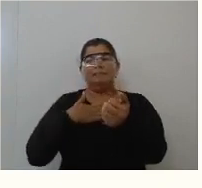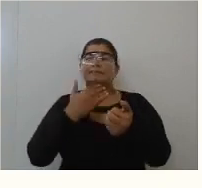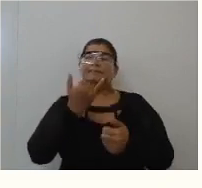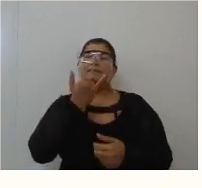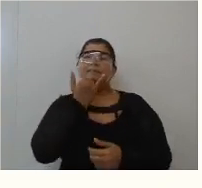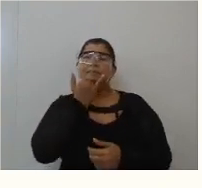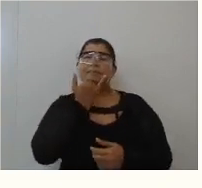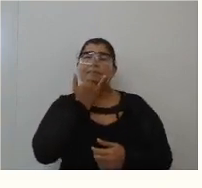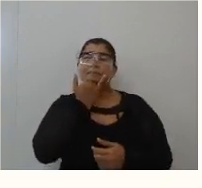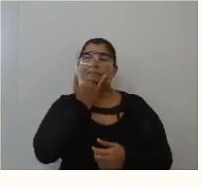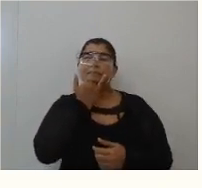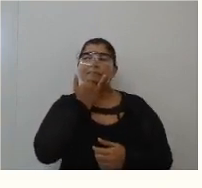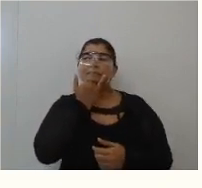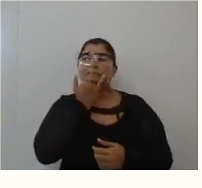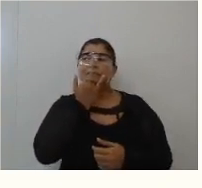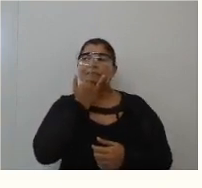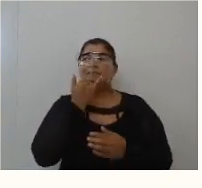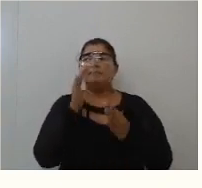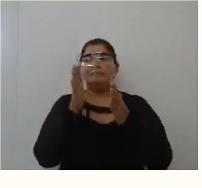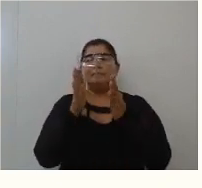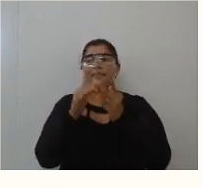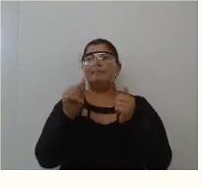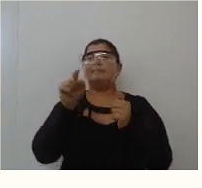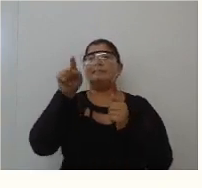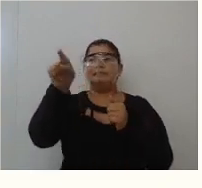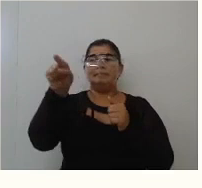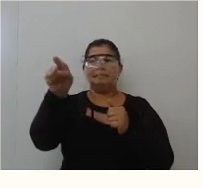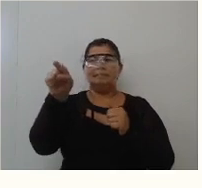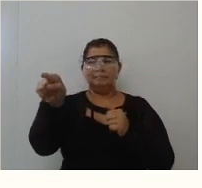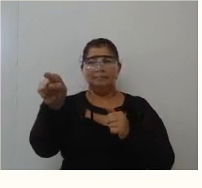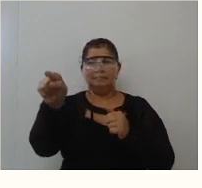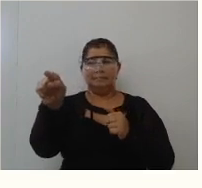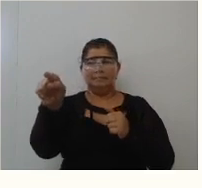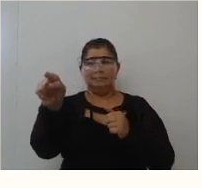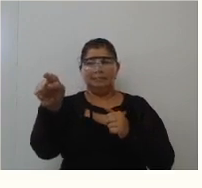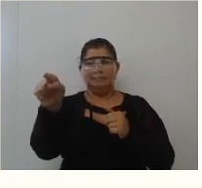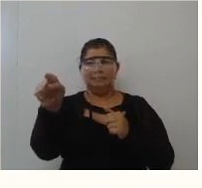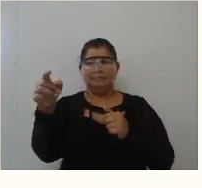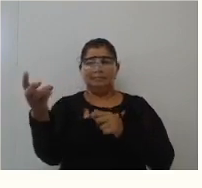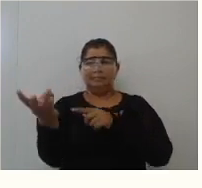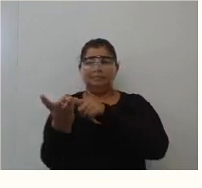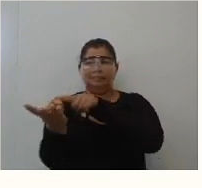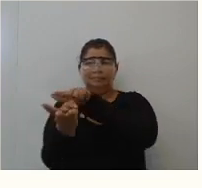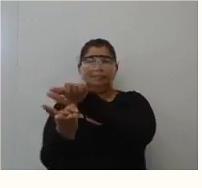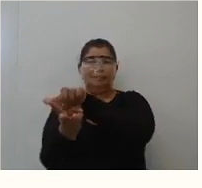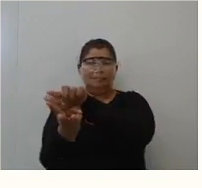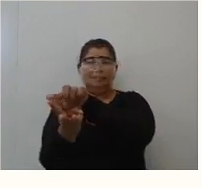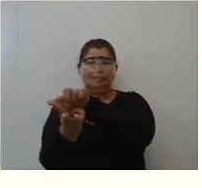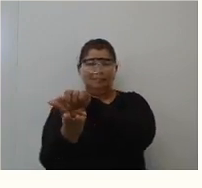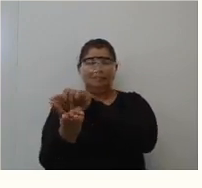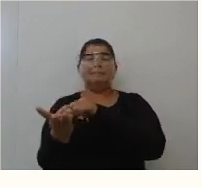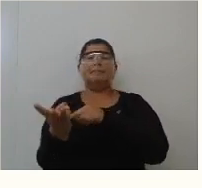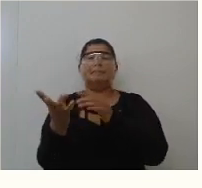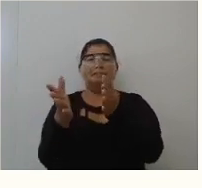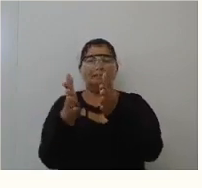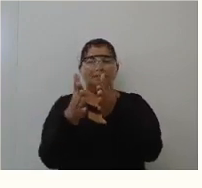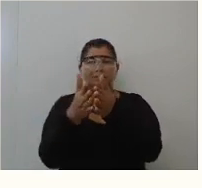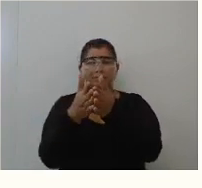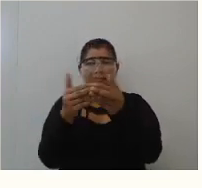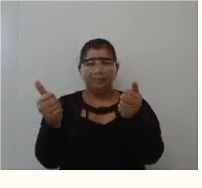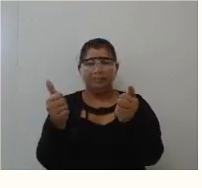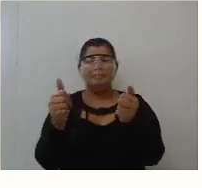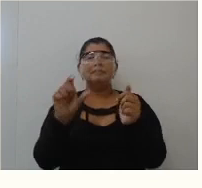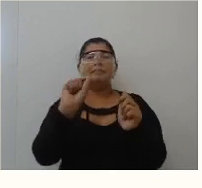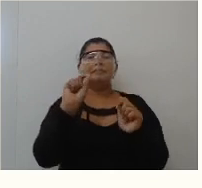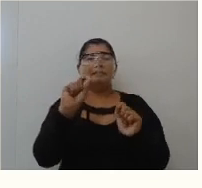desculpasse. Pedi a ele. O lhe aí, né? A gente sabe que se refere a ele ou a ela. Então, pedi-lhe. Pedi